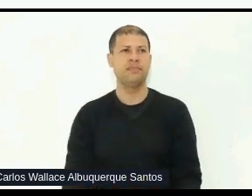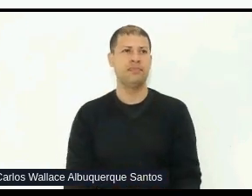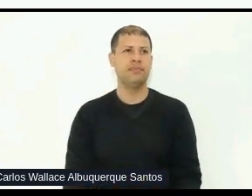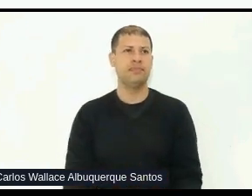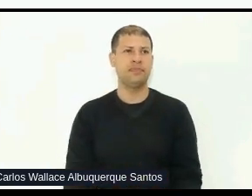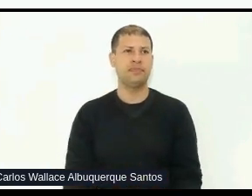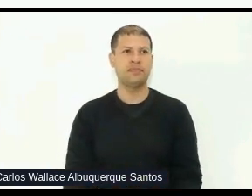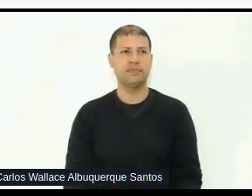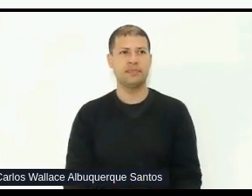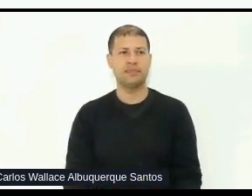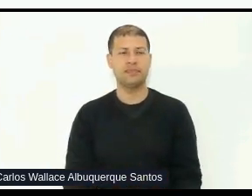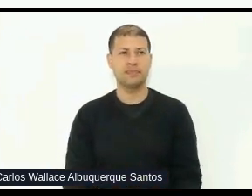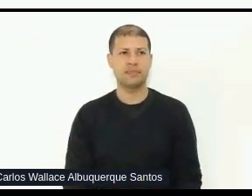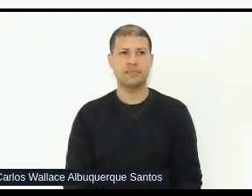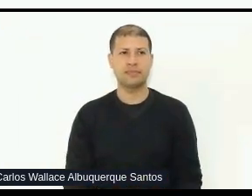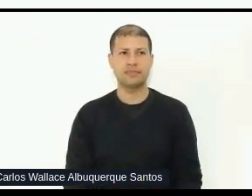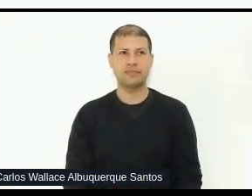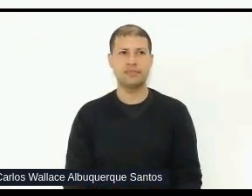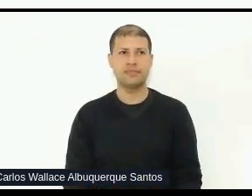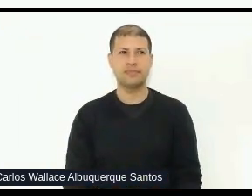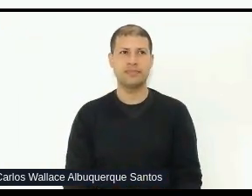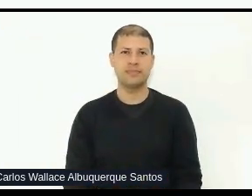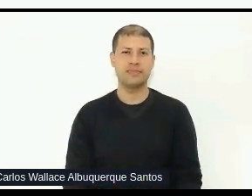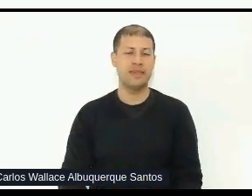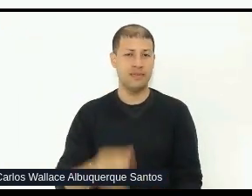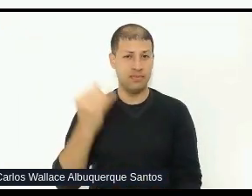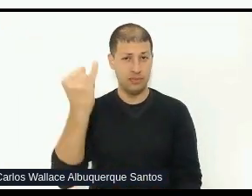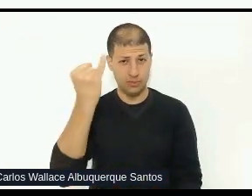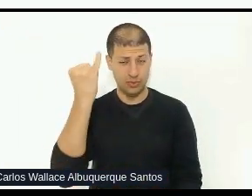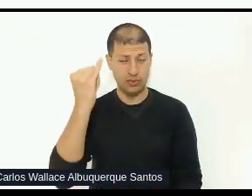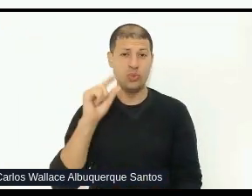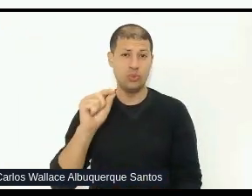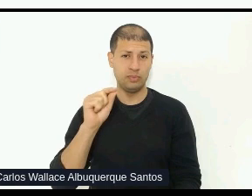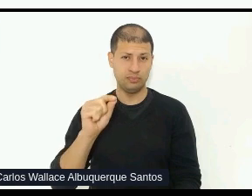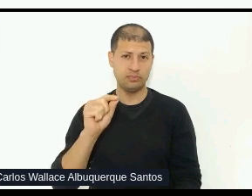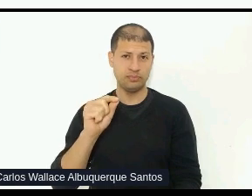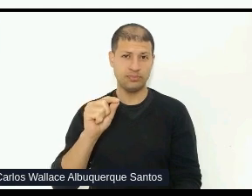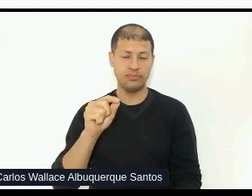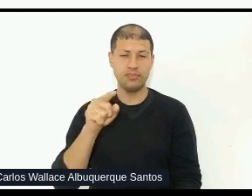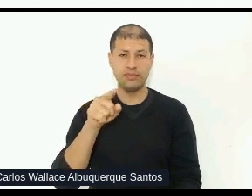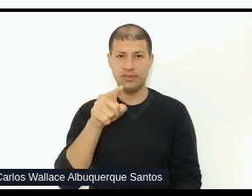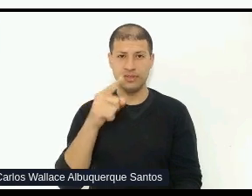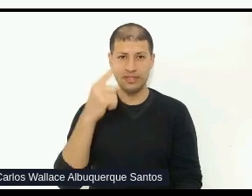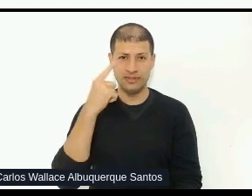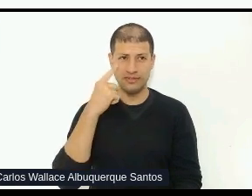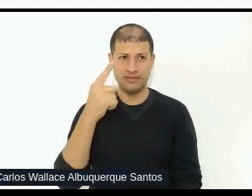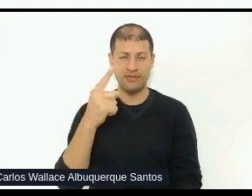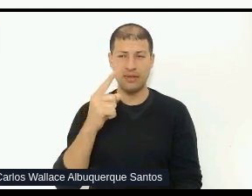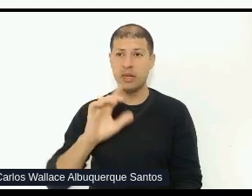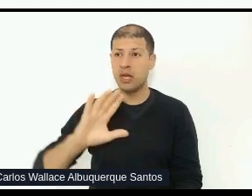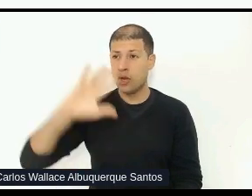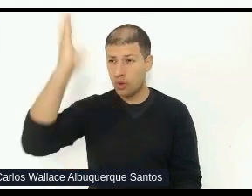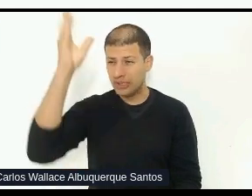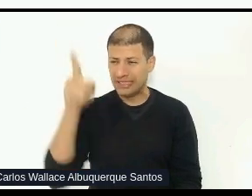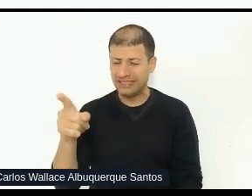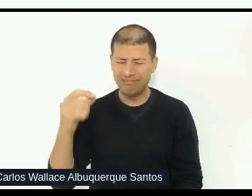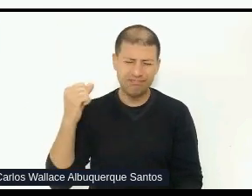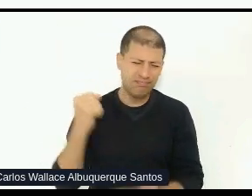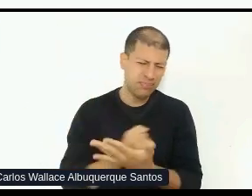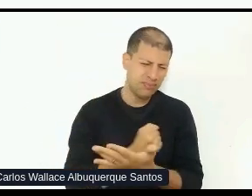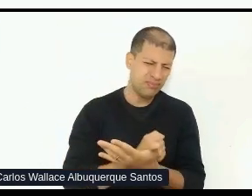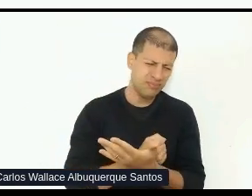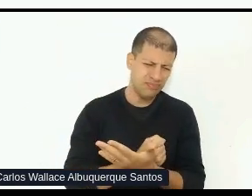assim, algo que é muito importante é que, assim, não se prendam aos incidentes. Os incidentes são